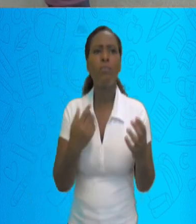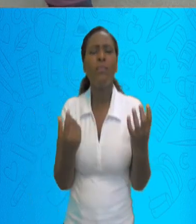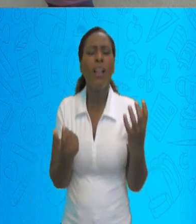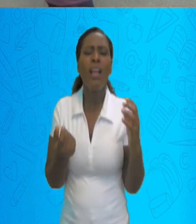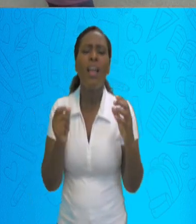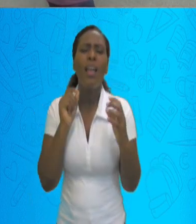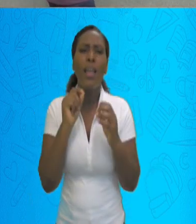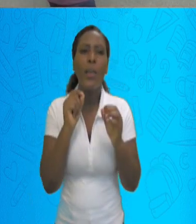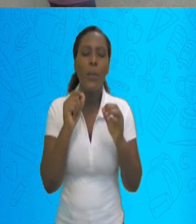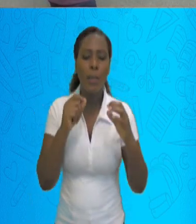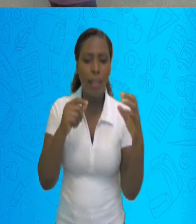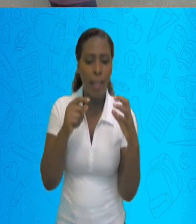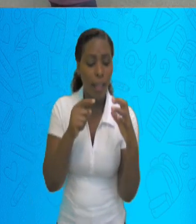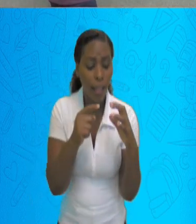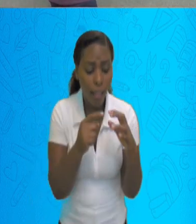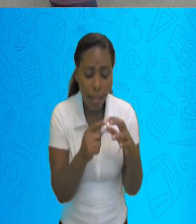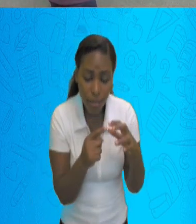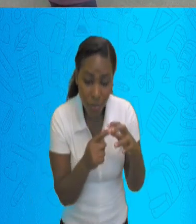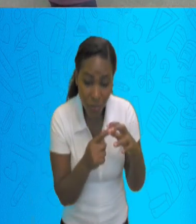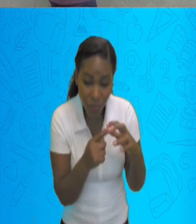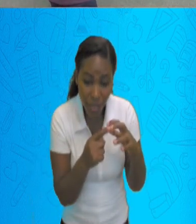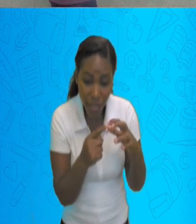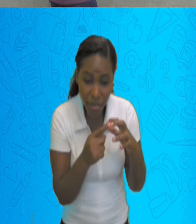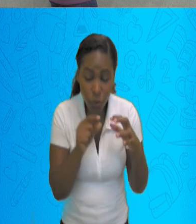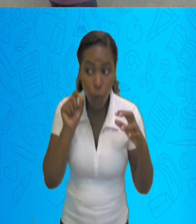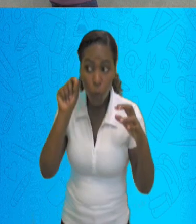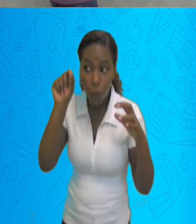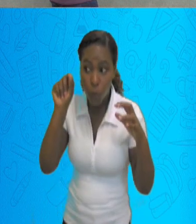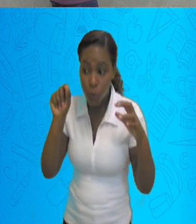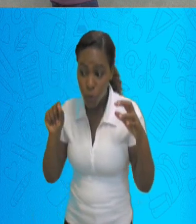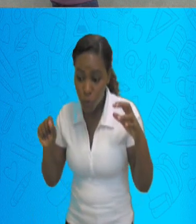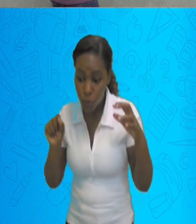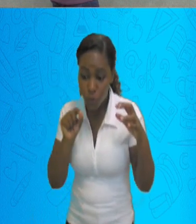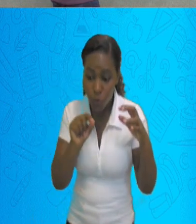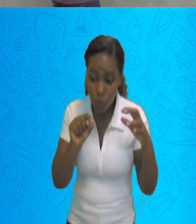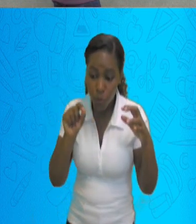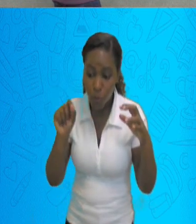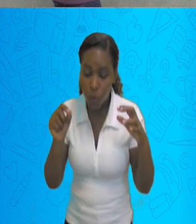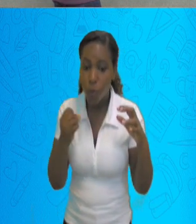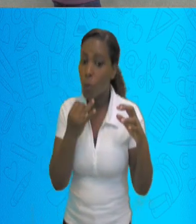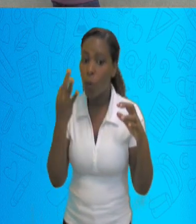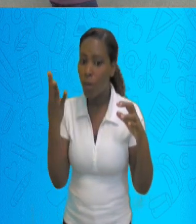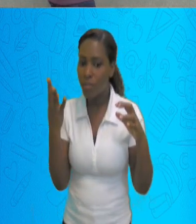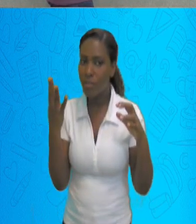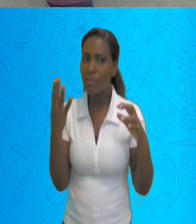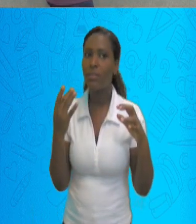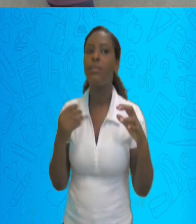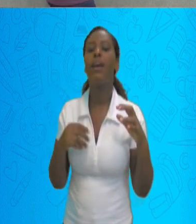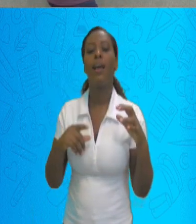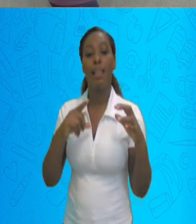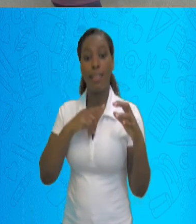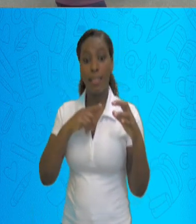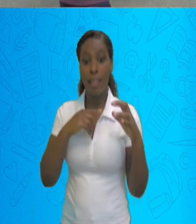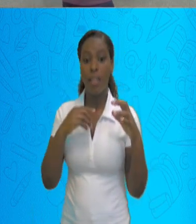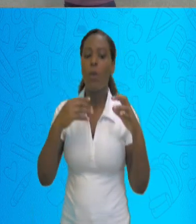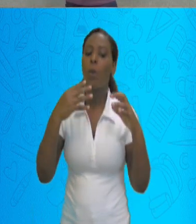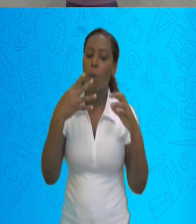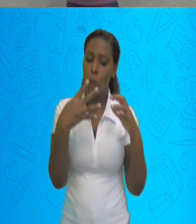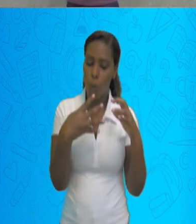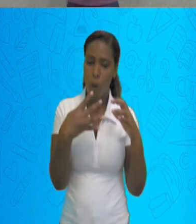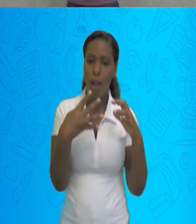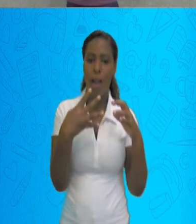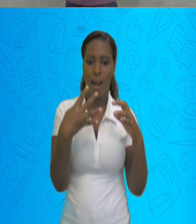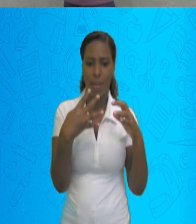Vamos contar? 1, 2, 3, 4. Nós também temos